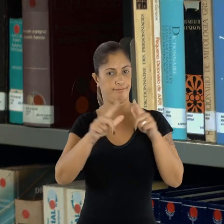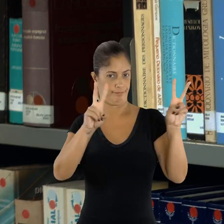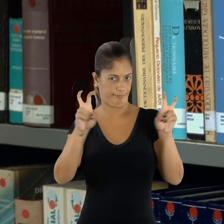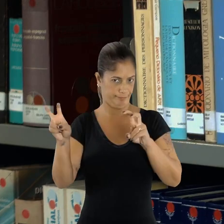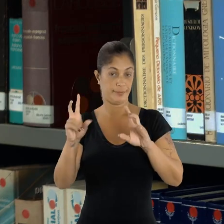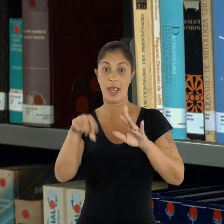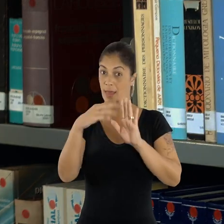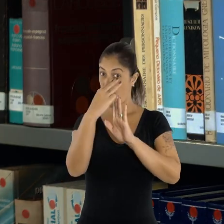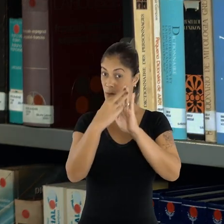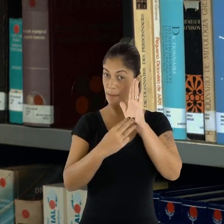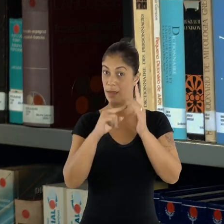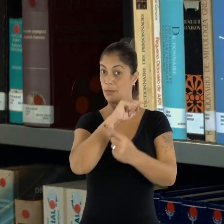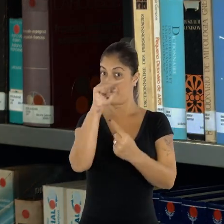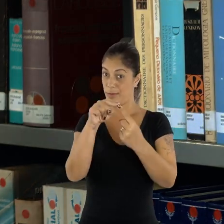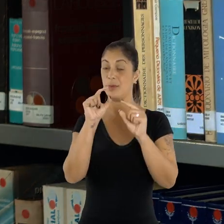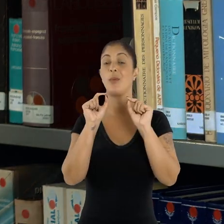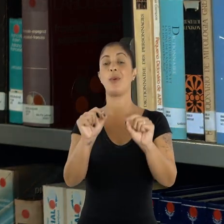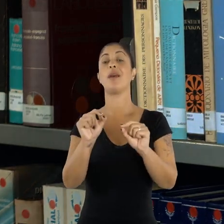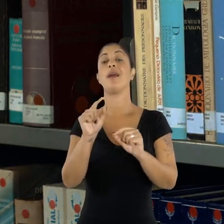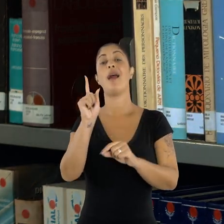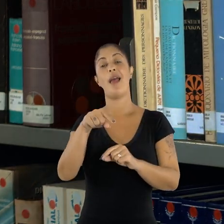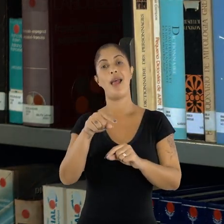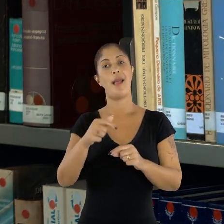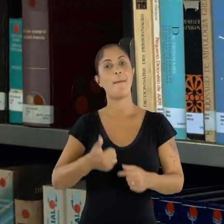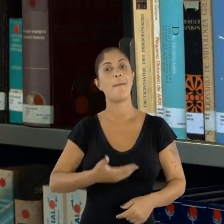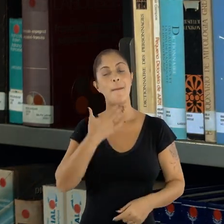problematizar. Porque justamente o método visa